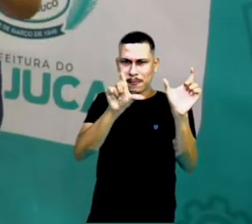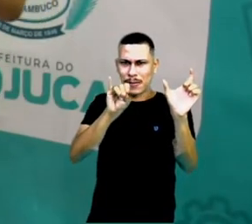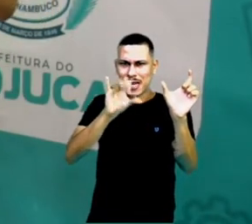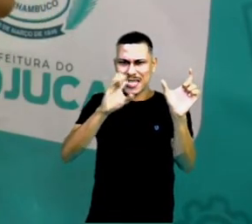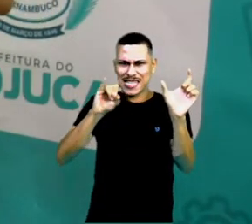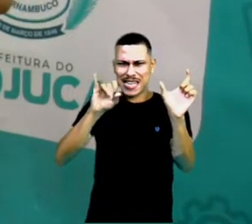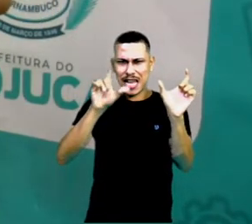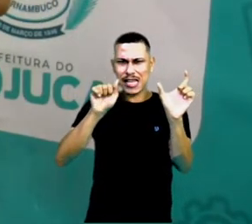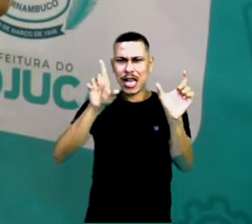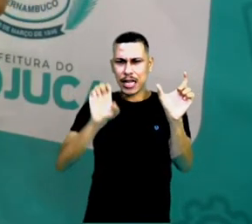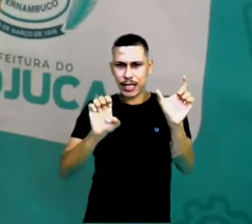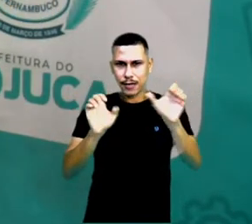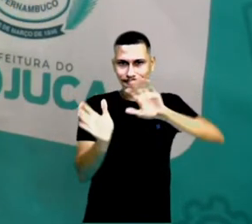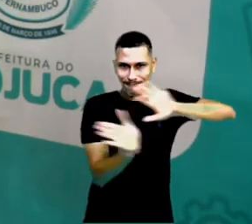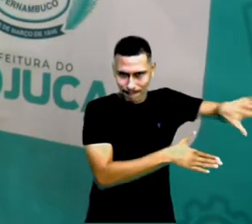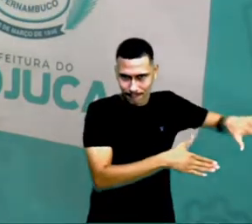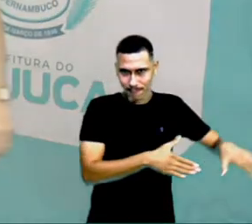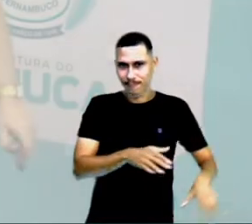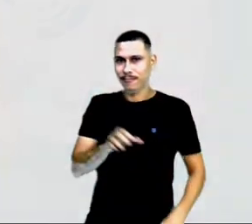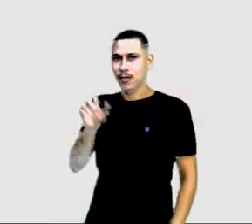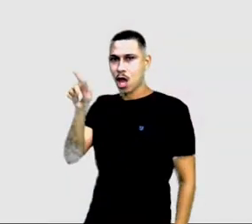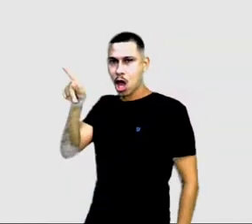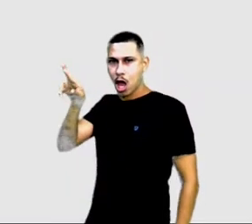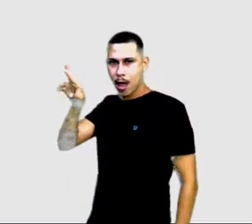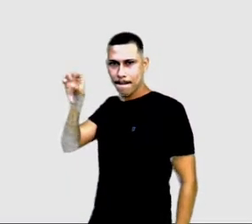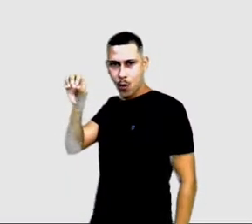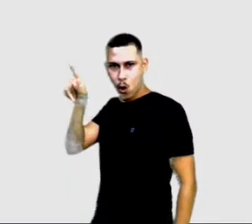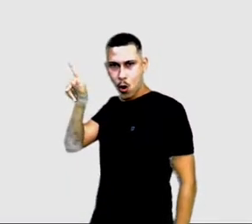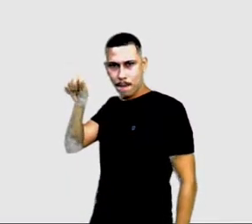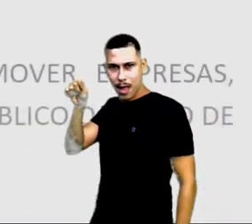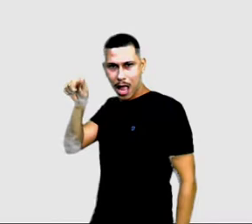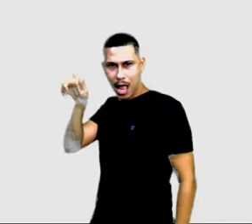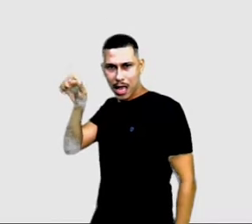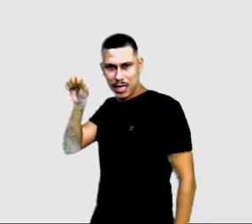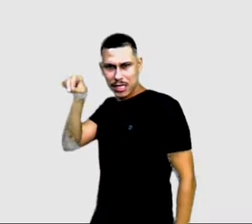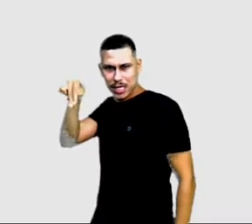quais são essas diferenças? De olho aqui na tela.